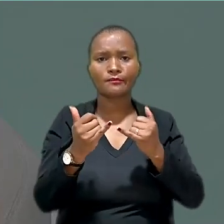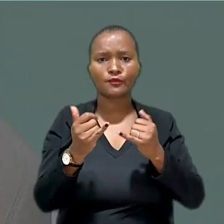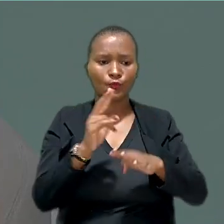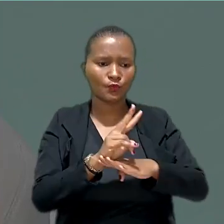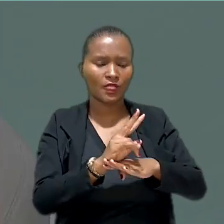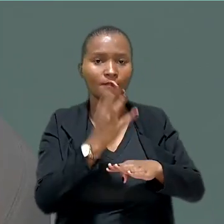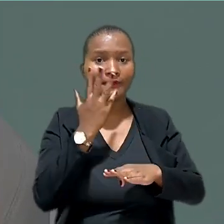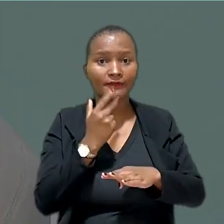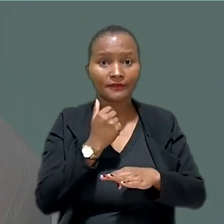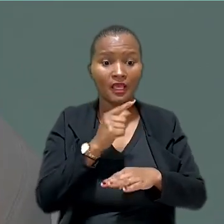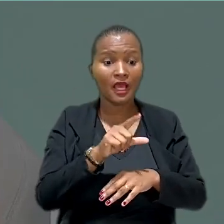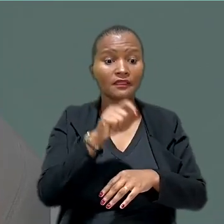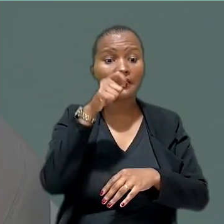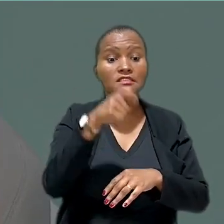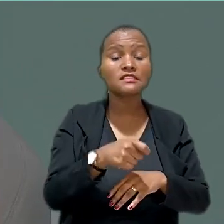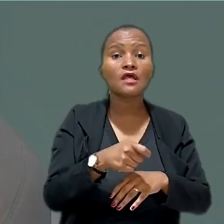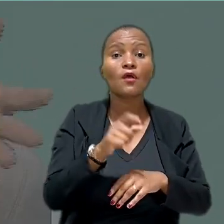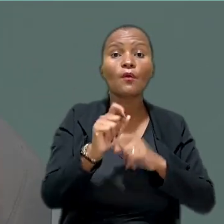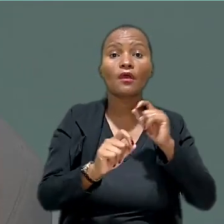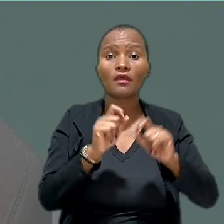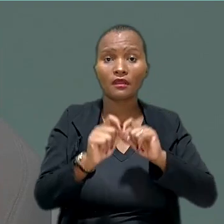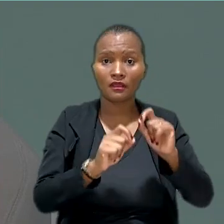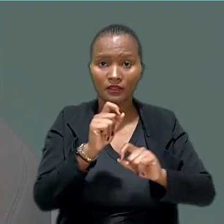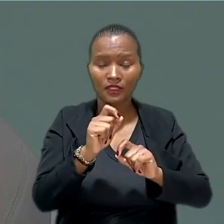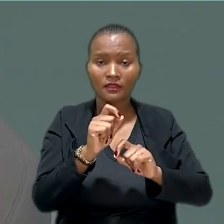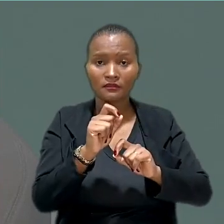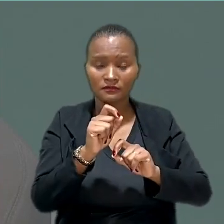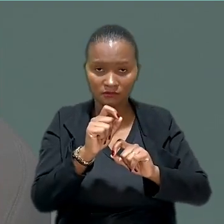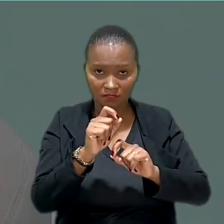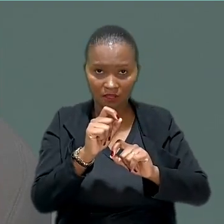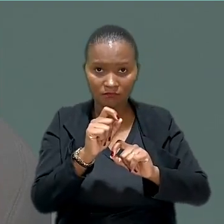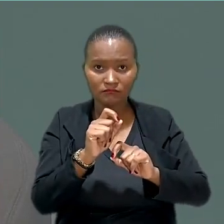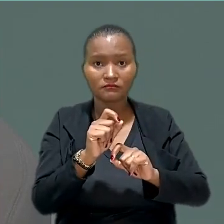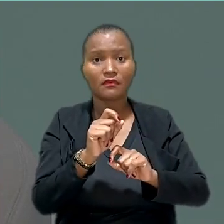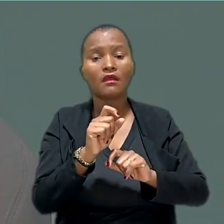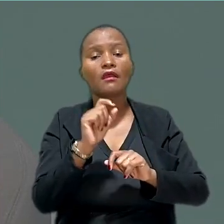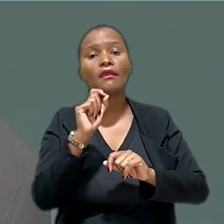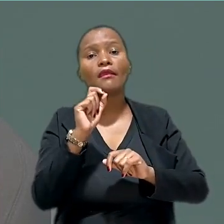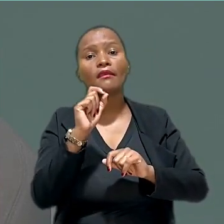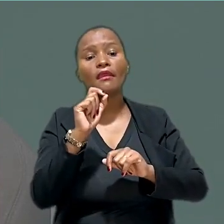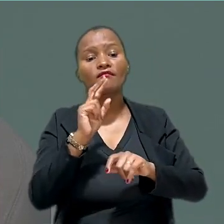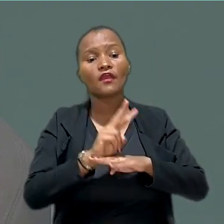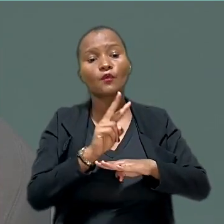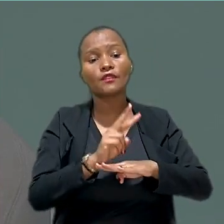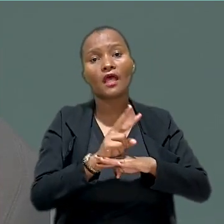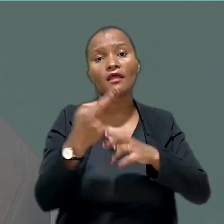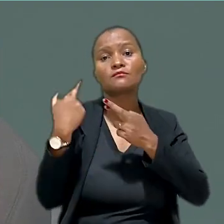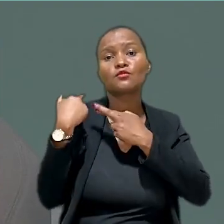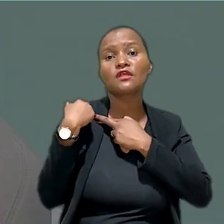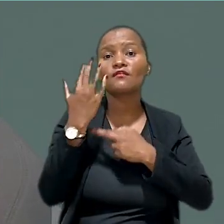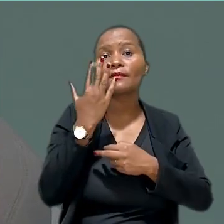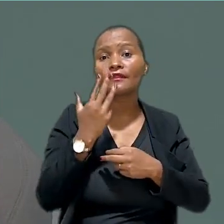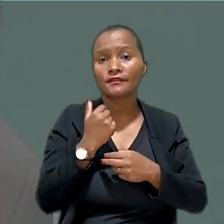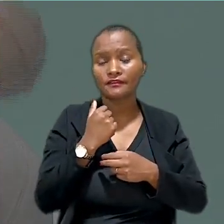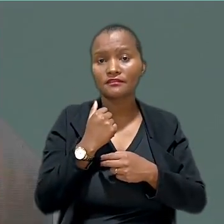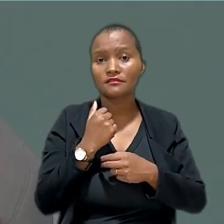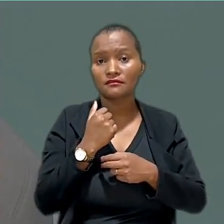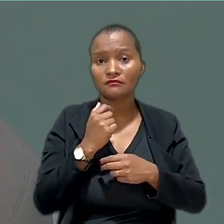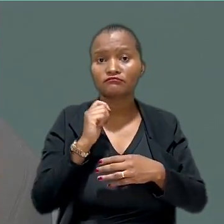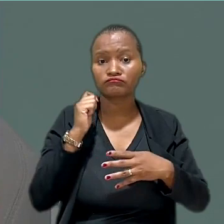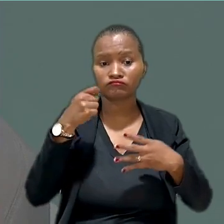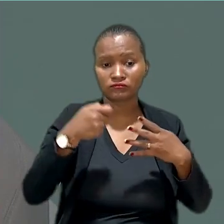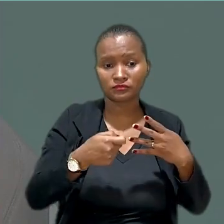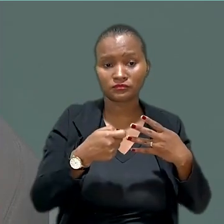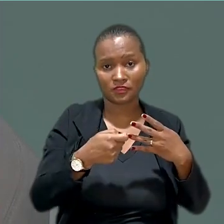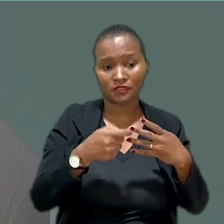A decisão definiu para quem, em face da decisão, a quem compete a guarda da criança. A execução é